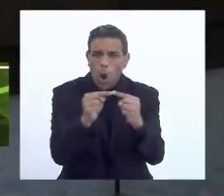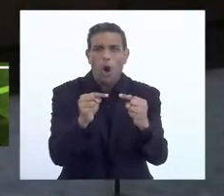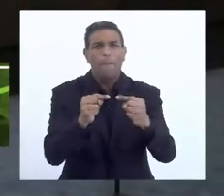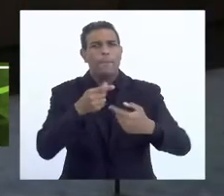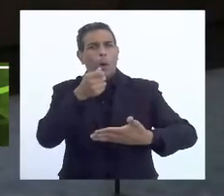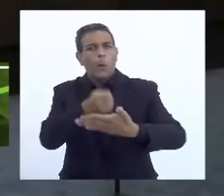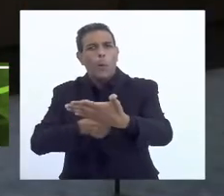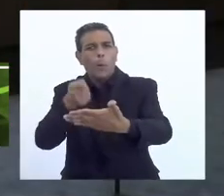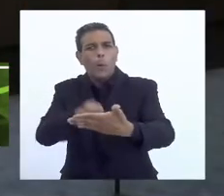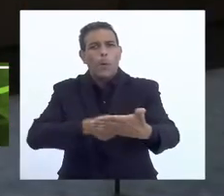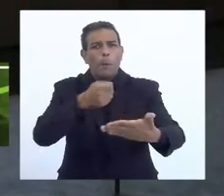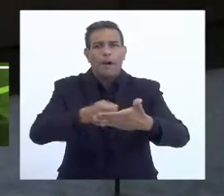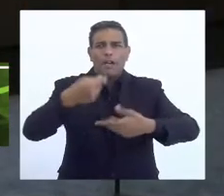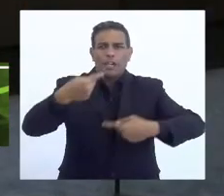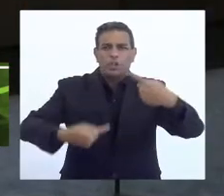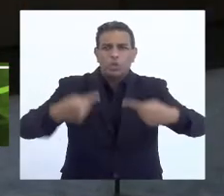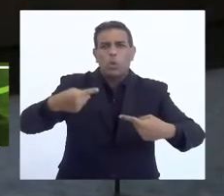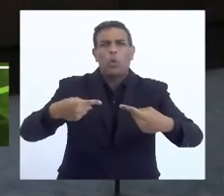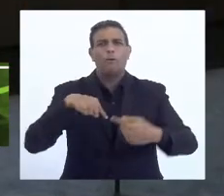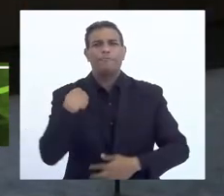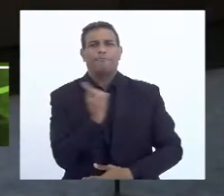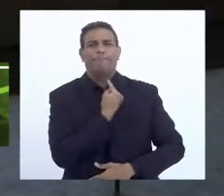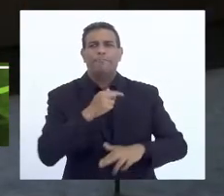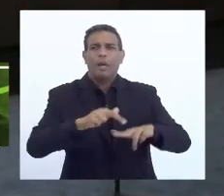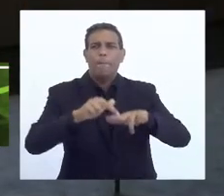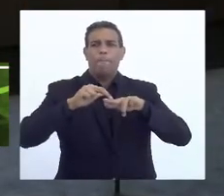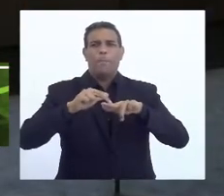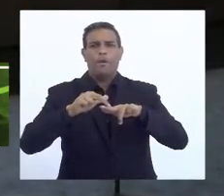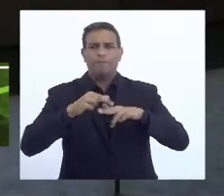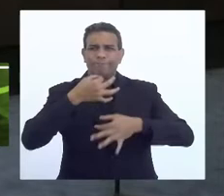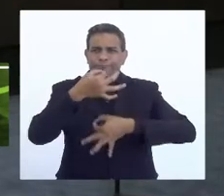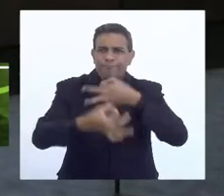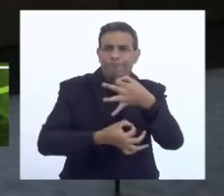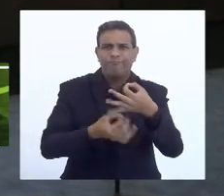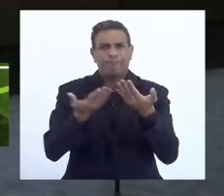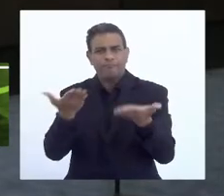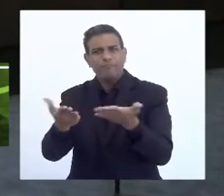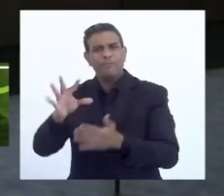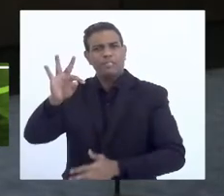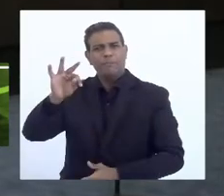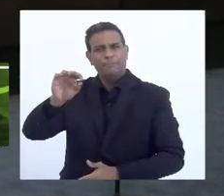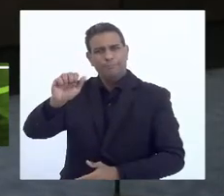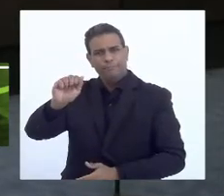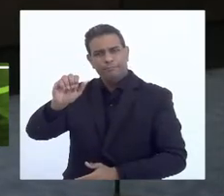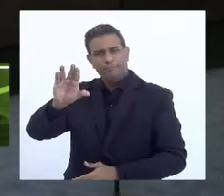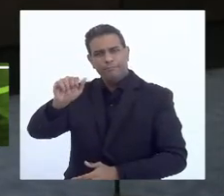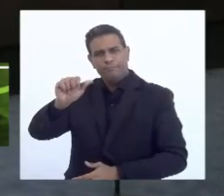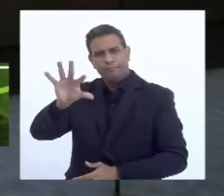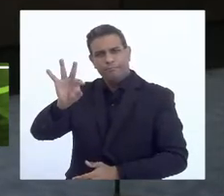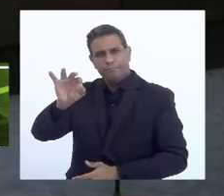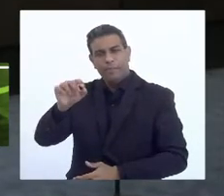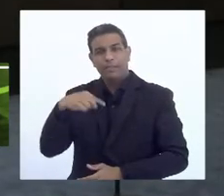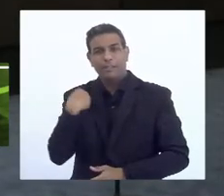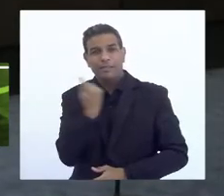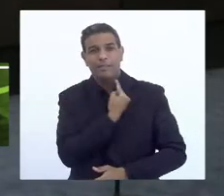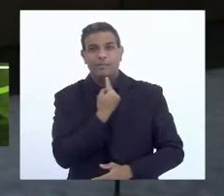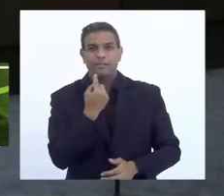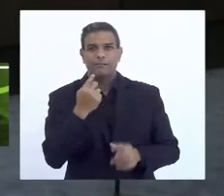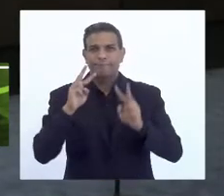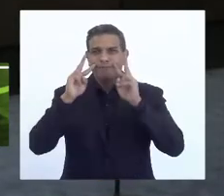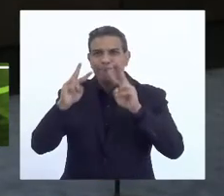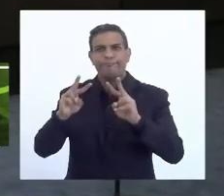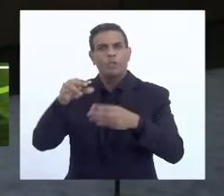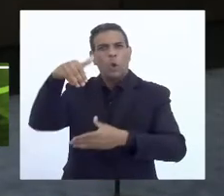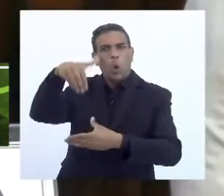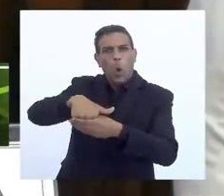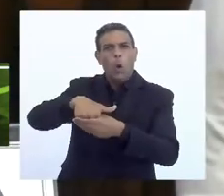luta política e da disputa de ideias. E, portanto, quando criticam a Tabata pelo seu tom de voz, ou quando focam no seu único voto